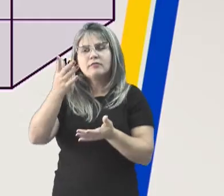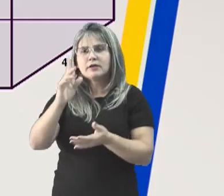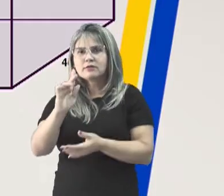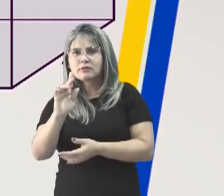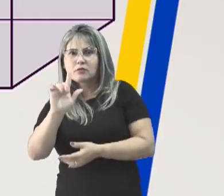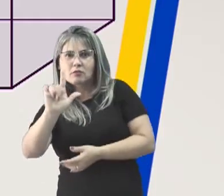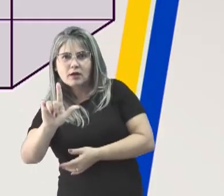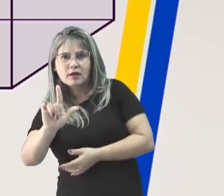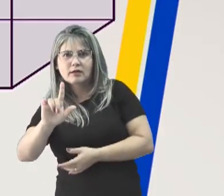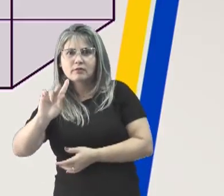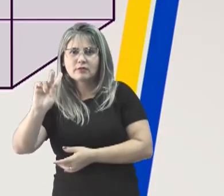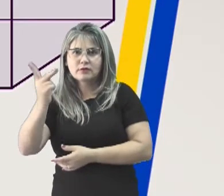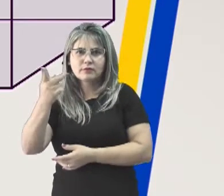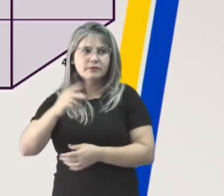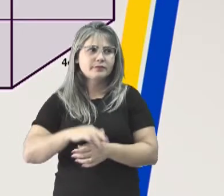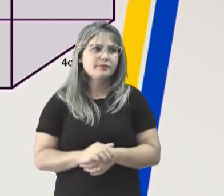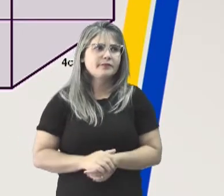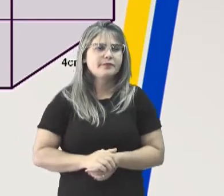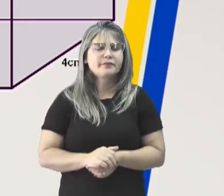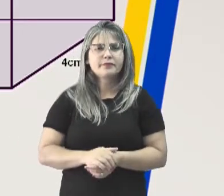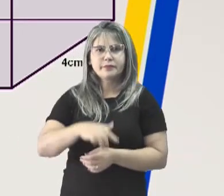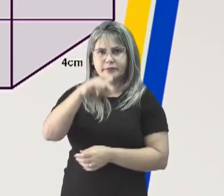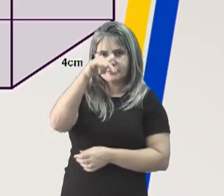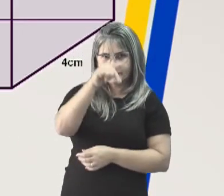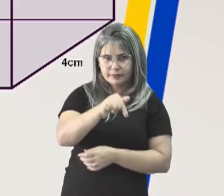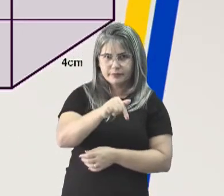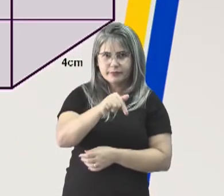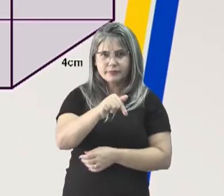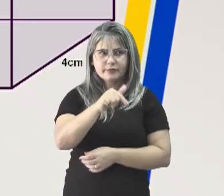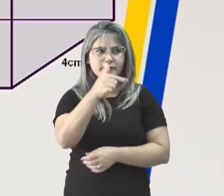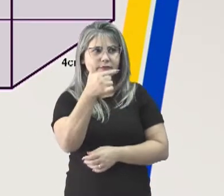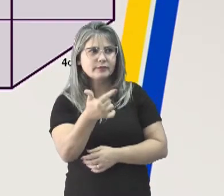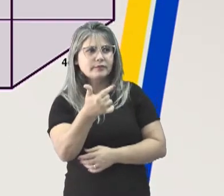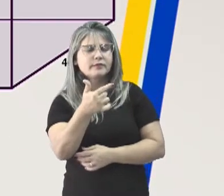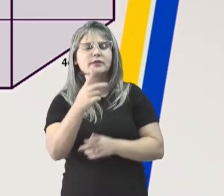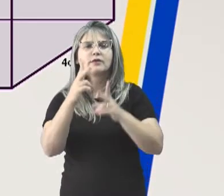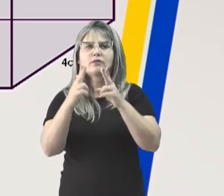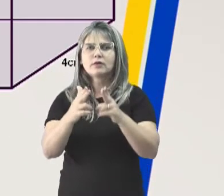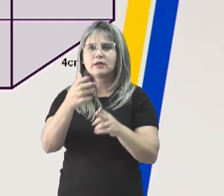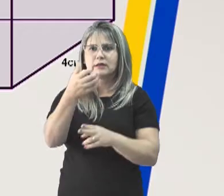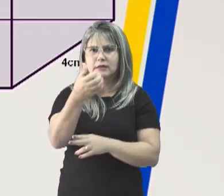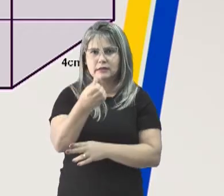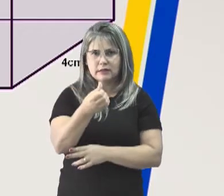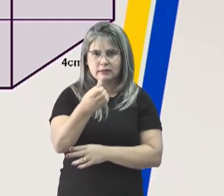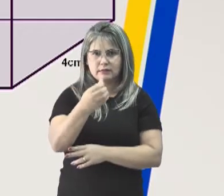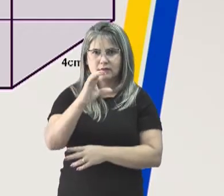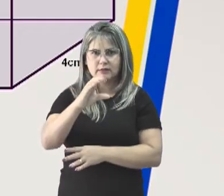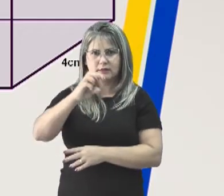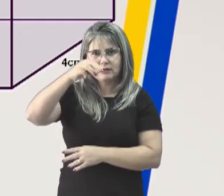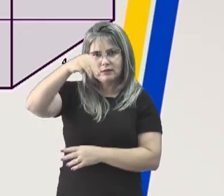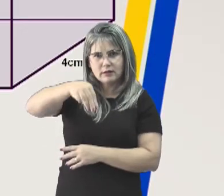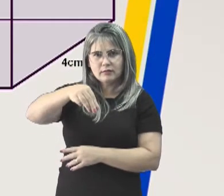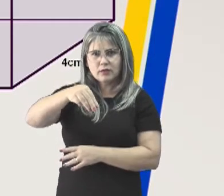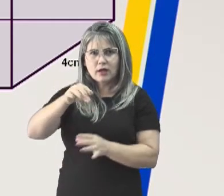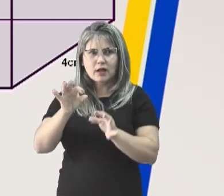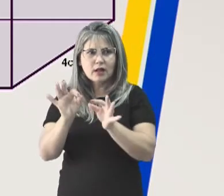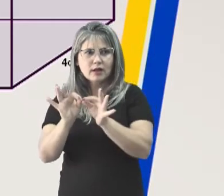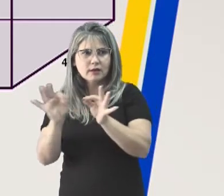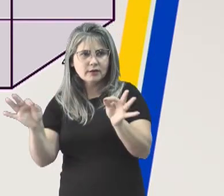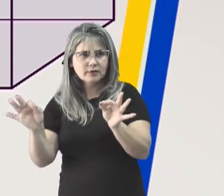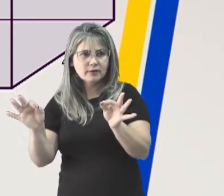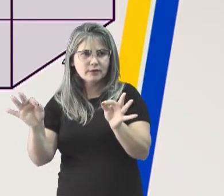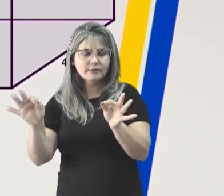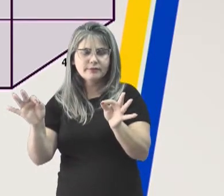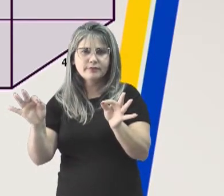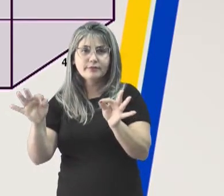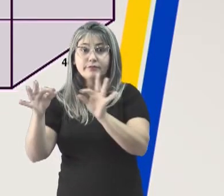volume 72, o comprimento 6 cm, a largura 4 cm, e aí a gente vai